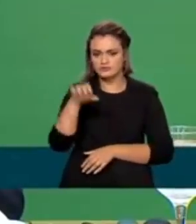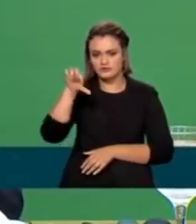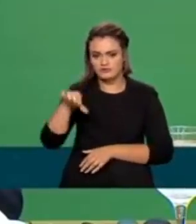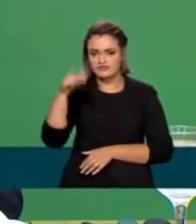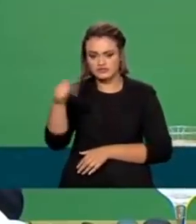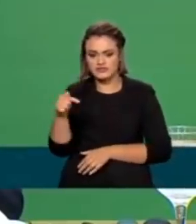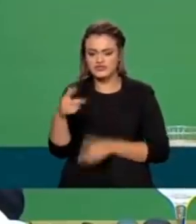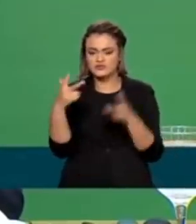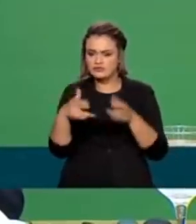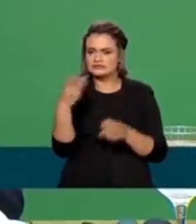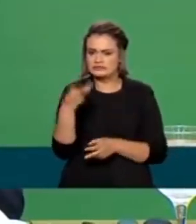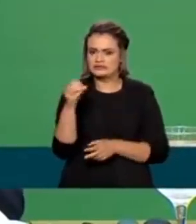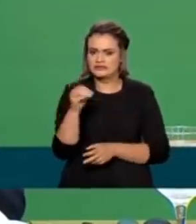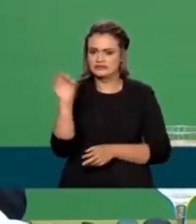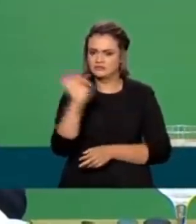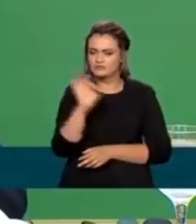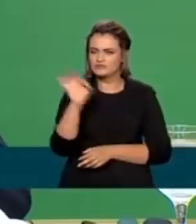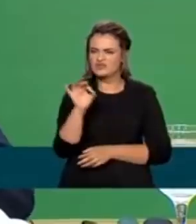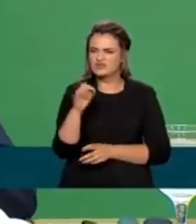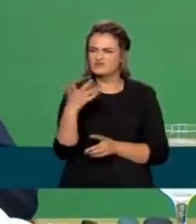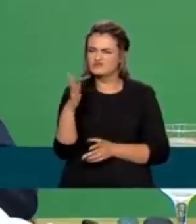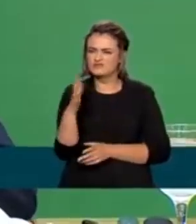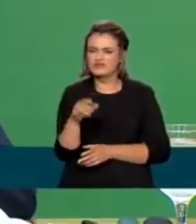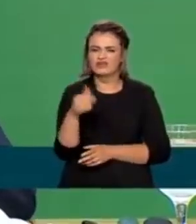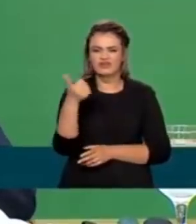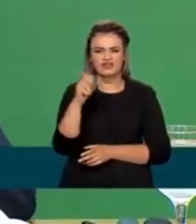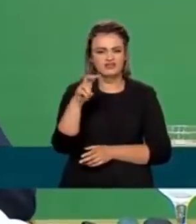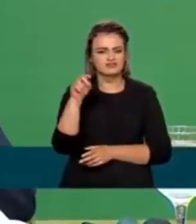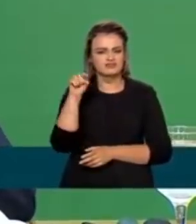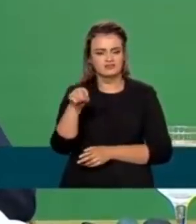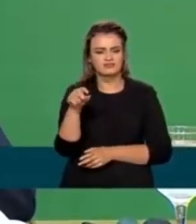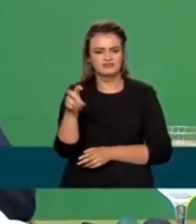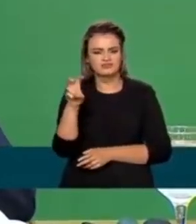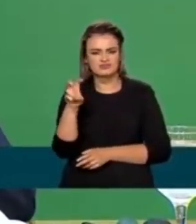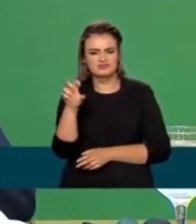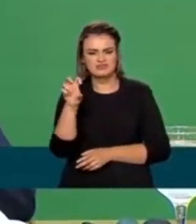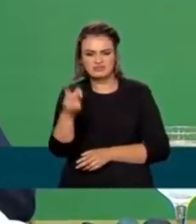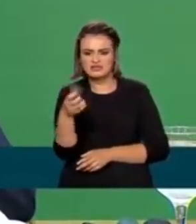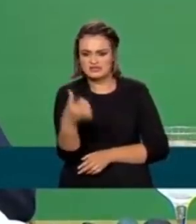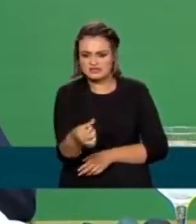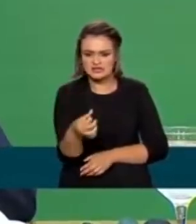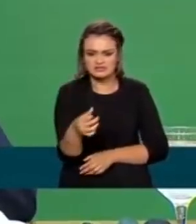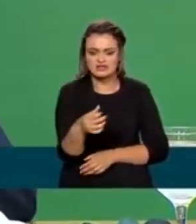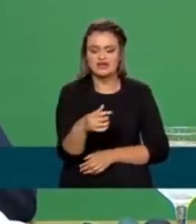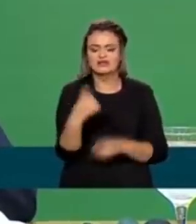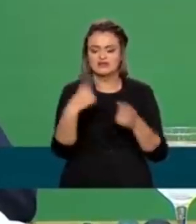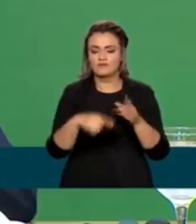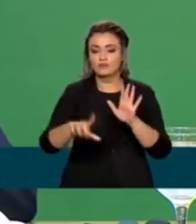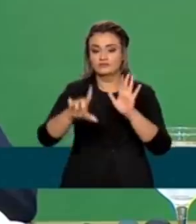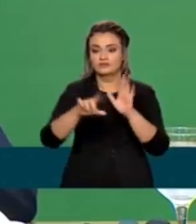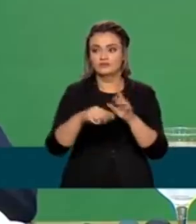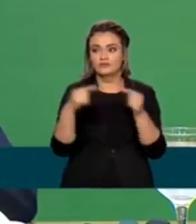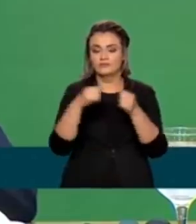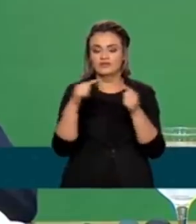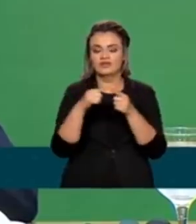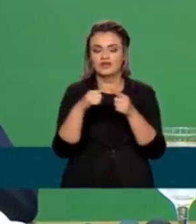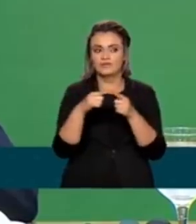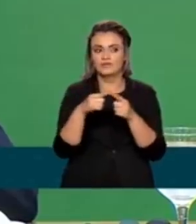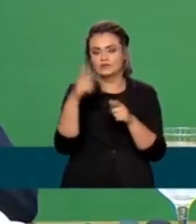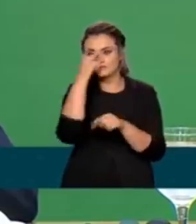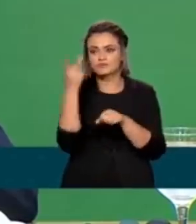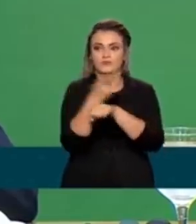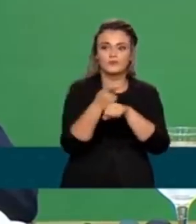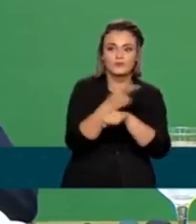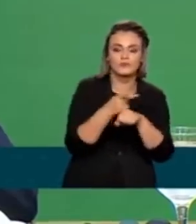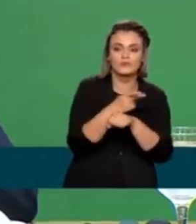11,97, 30% a mais daria 15,56, o que está de acordo com a Lei da Oferta e da Procura e com